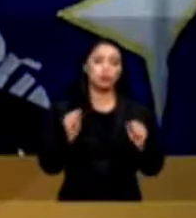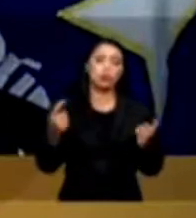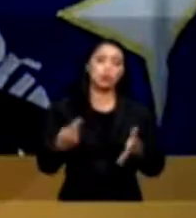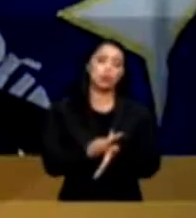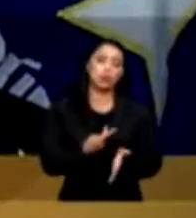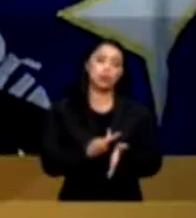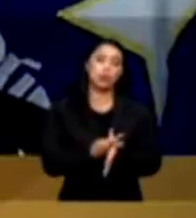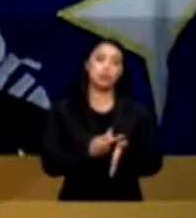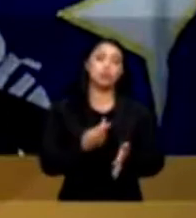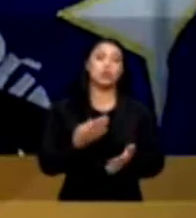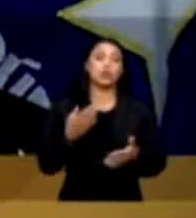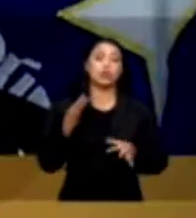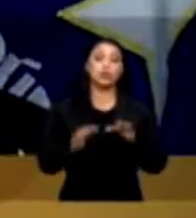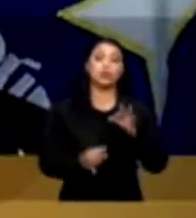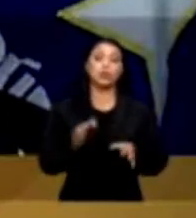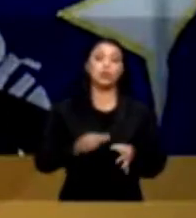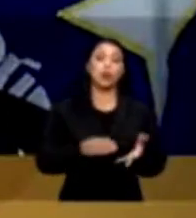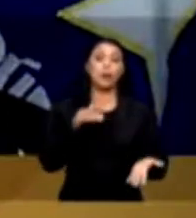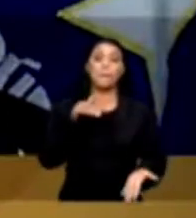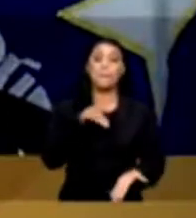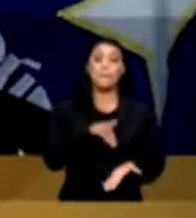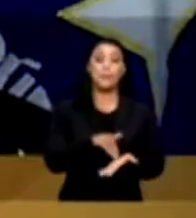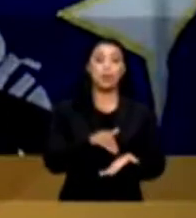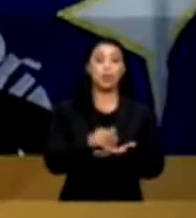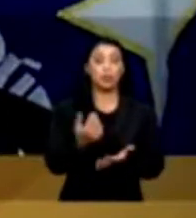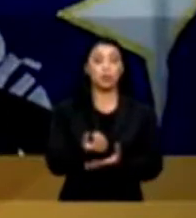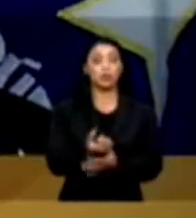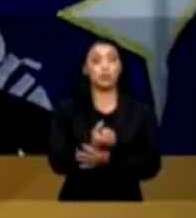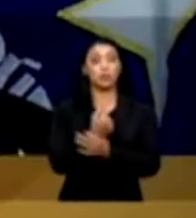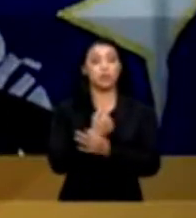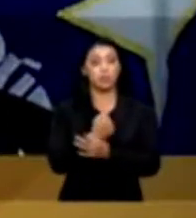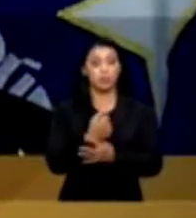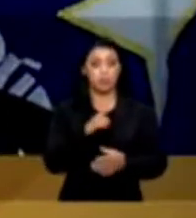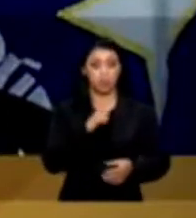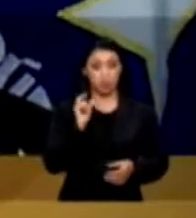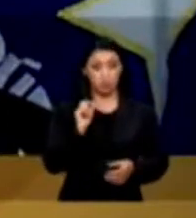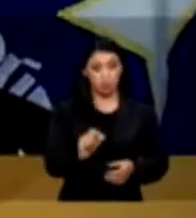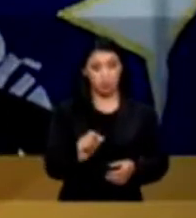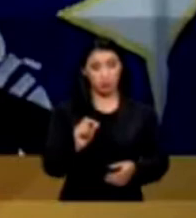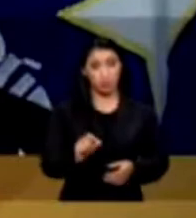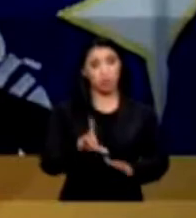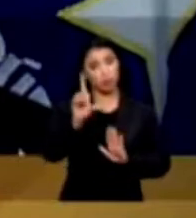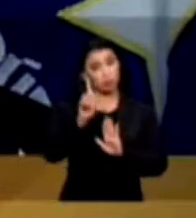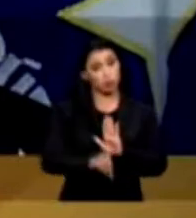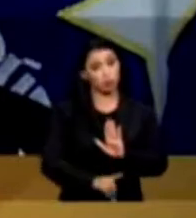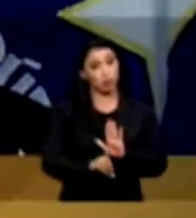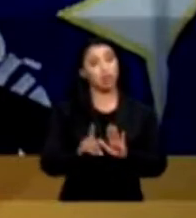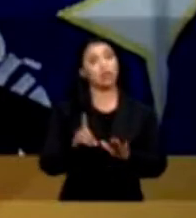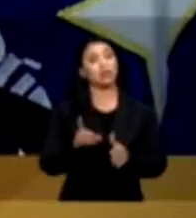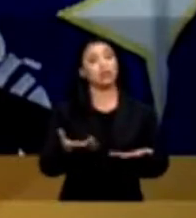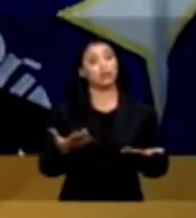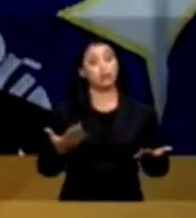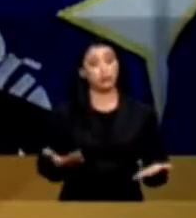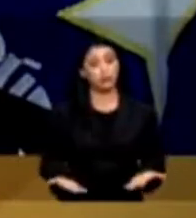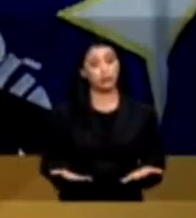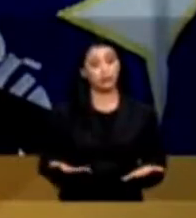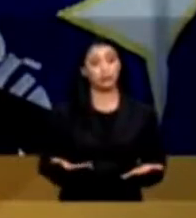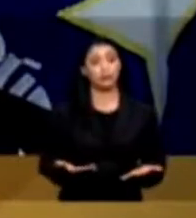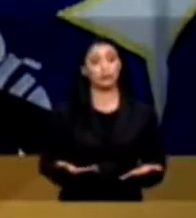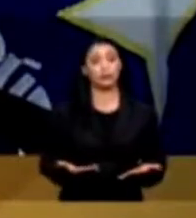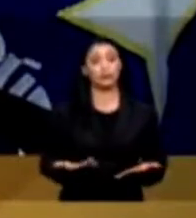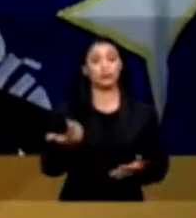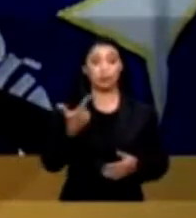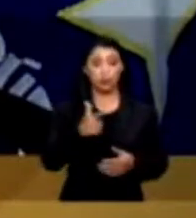às relações jurídicas, ou seja, um mínimo de estabilidade, que é inerente ao Estado de Direito, razão pela qual, mais